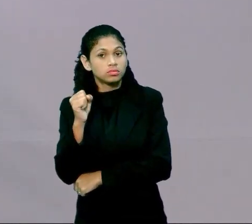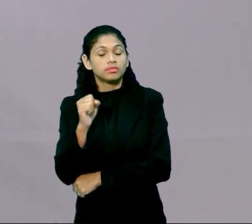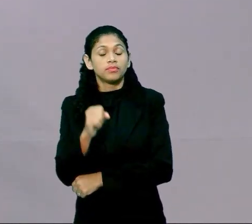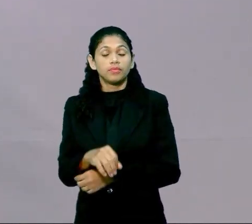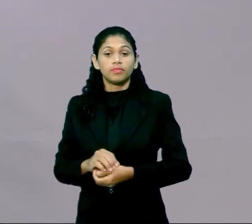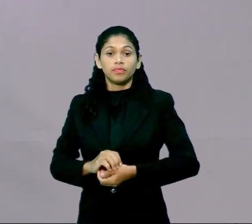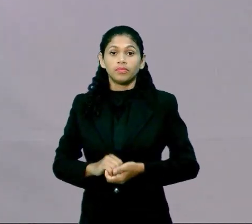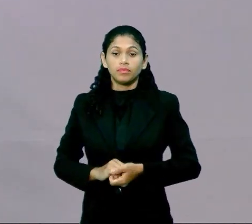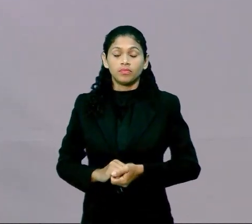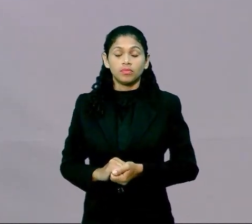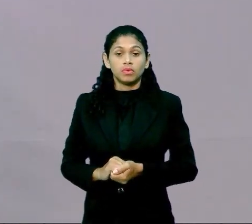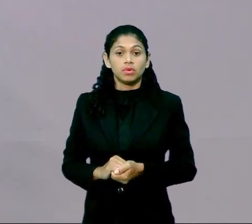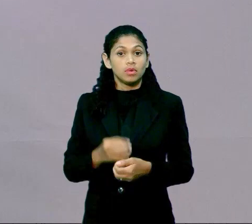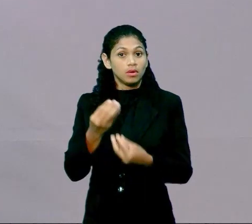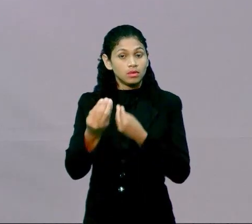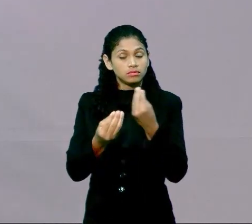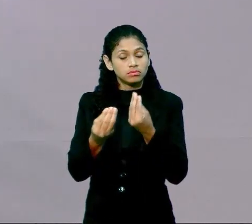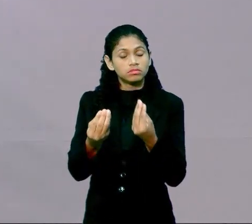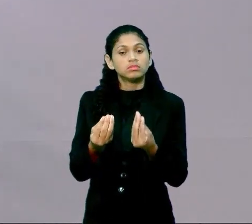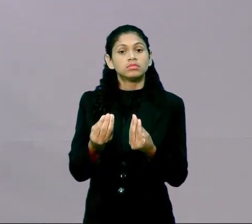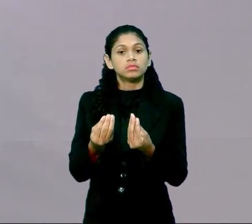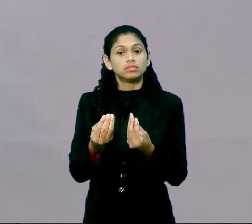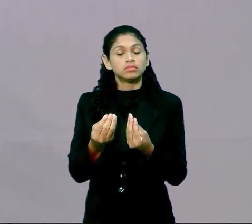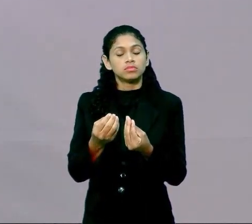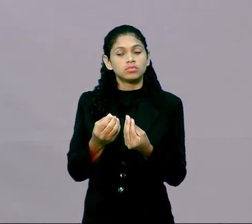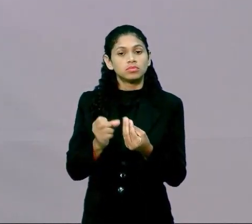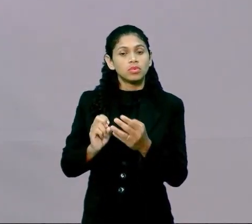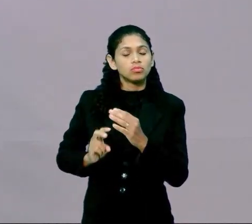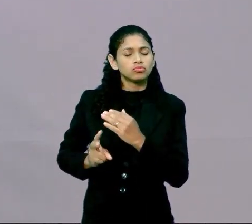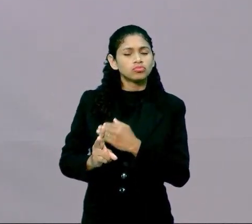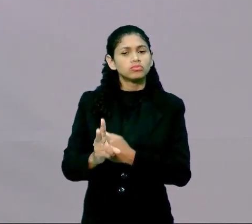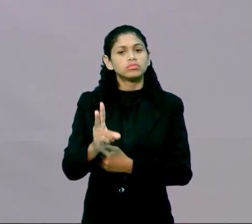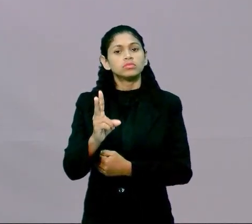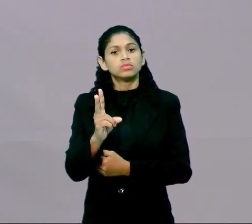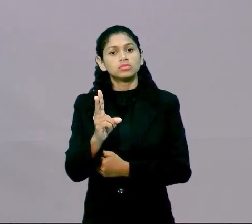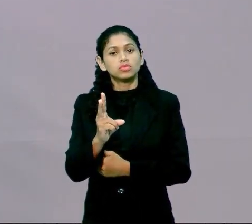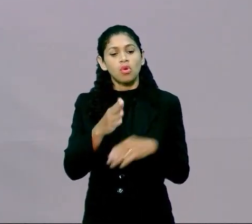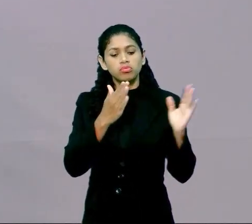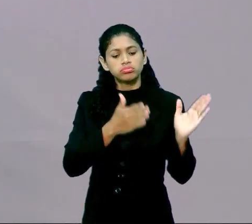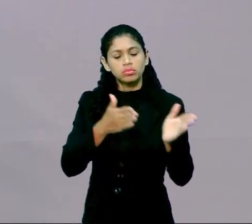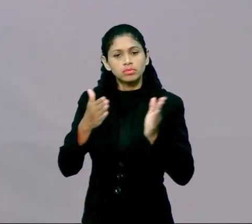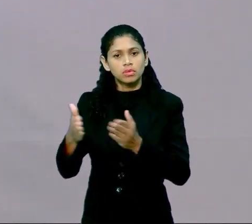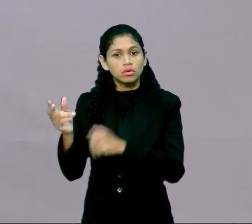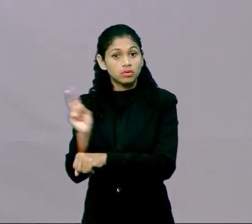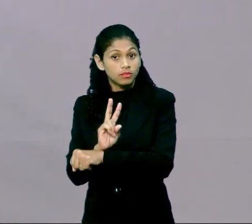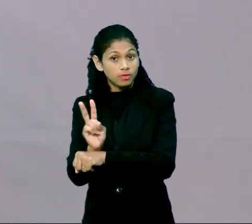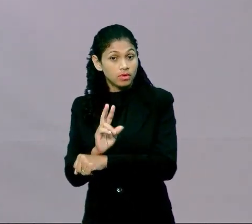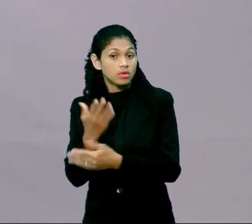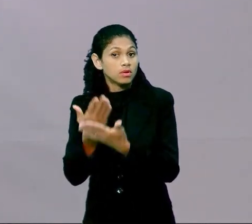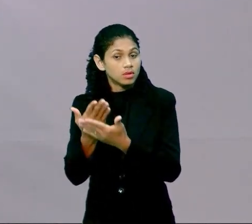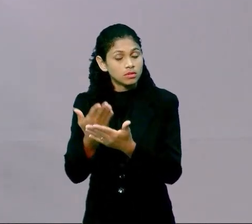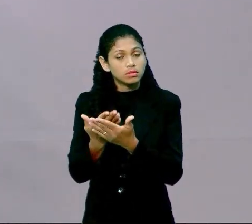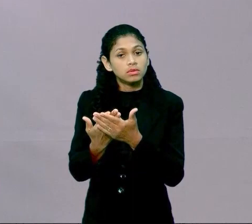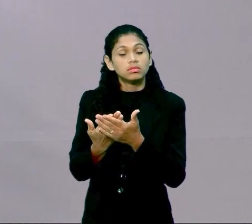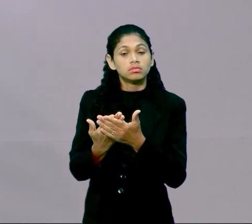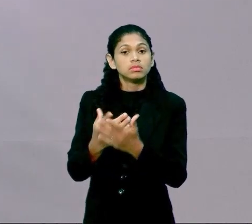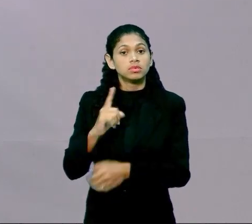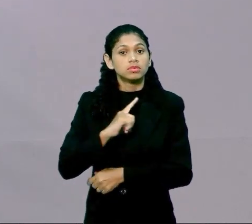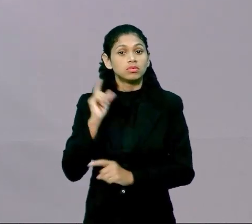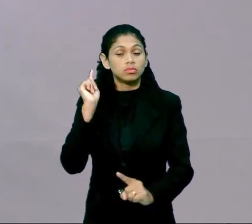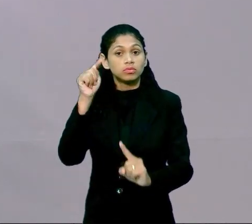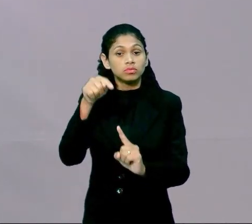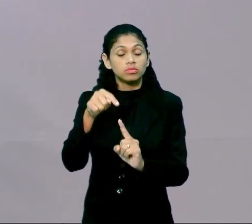eu venho ponderando a todos vocês, ao longo dessa sequência de videoaulas, elas têm como